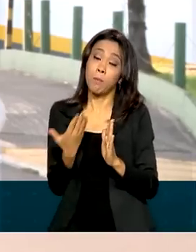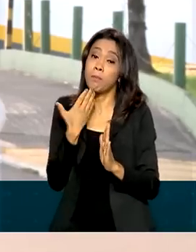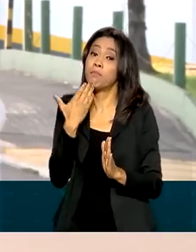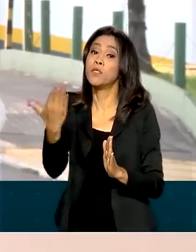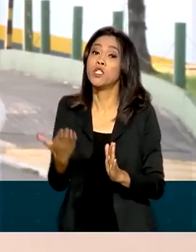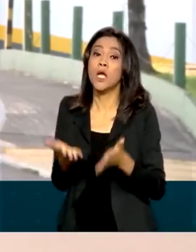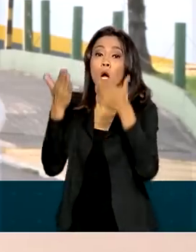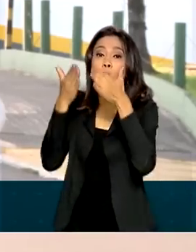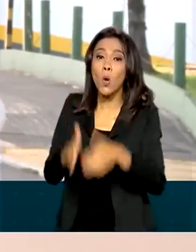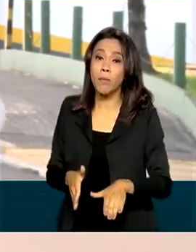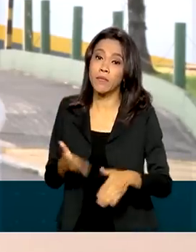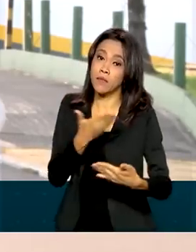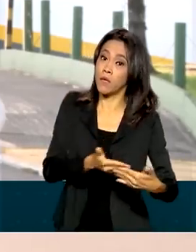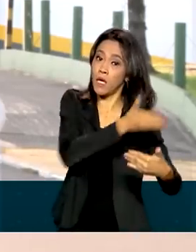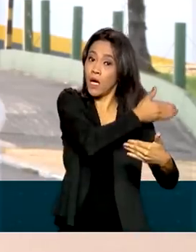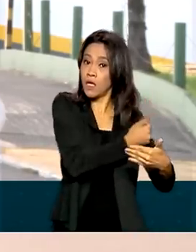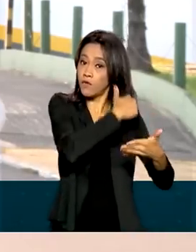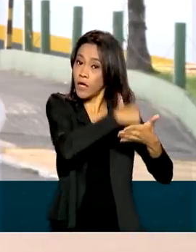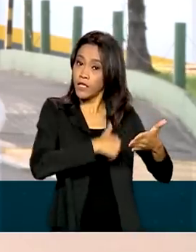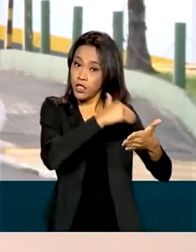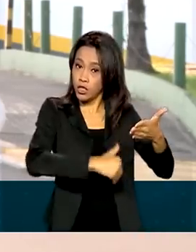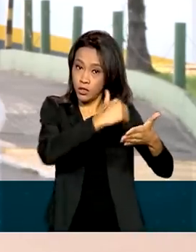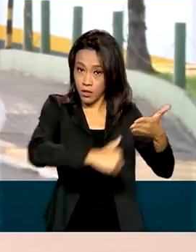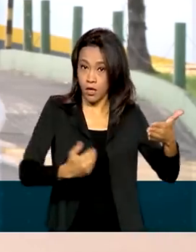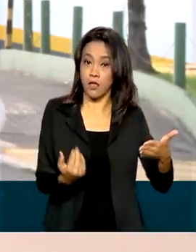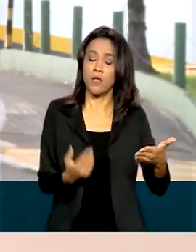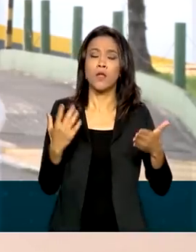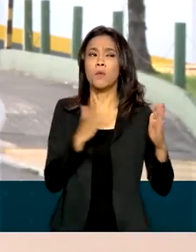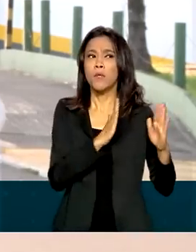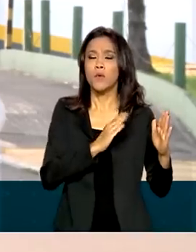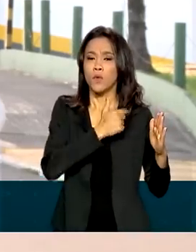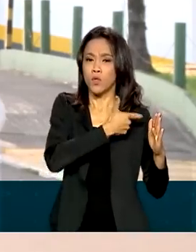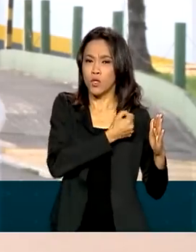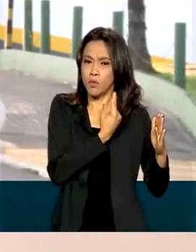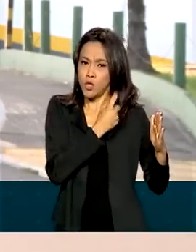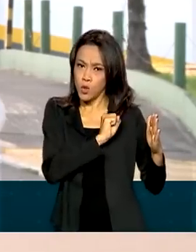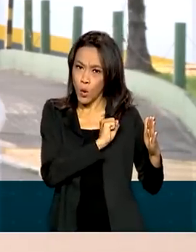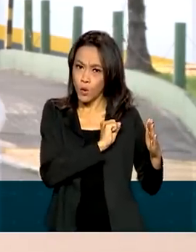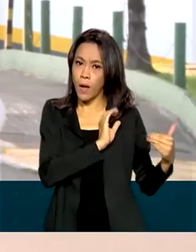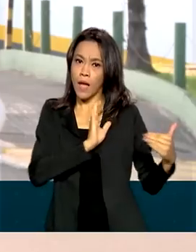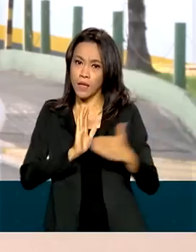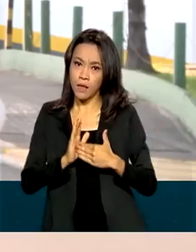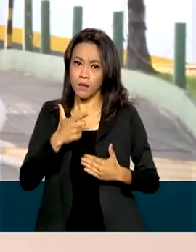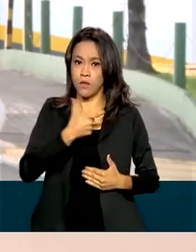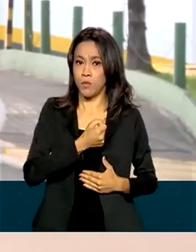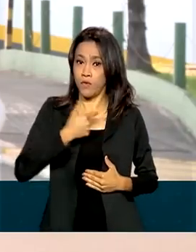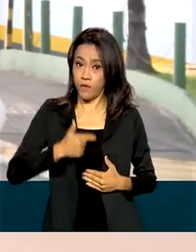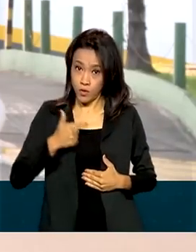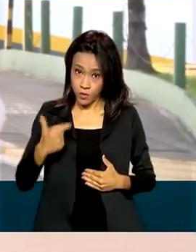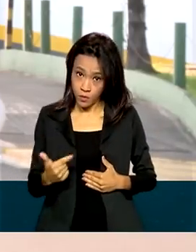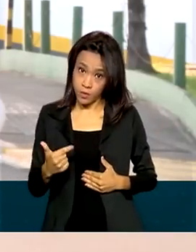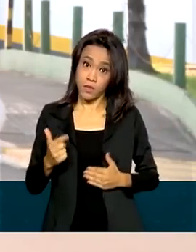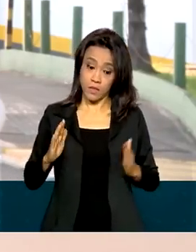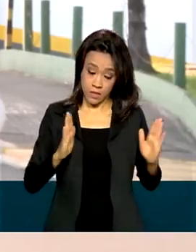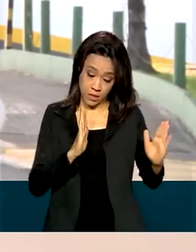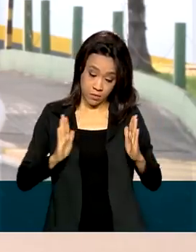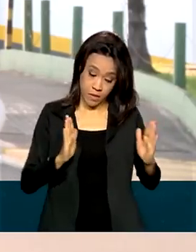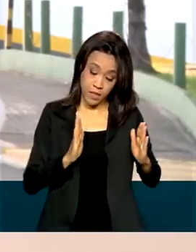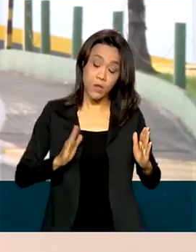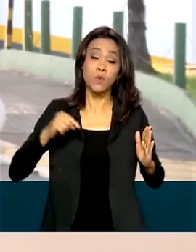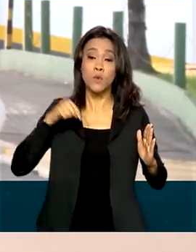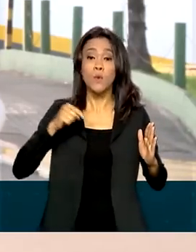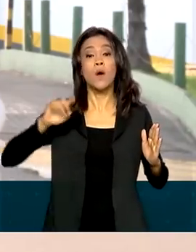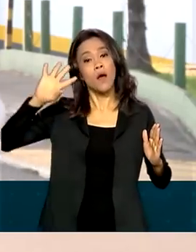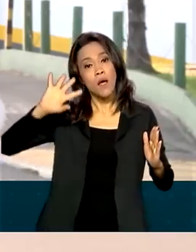valor inclui as declarações entregues de 2018 a 2022 e passou a valer após a decisão do